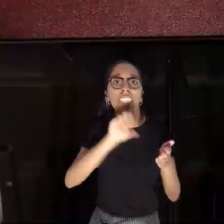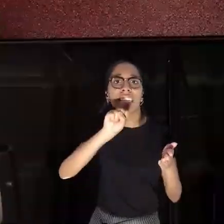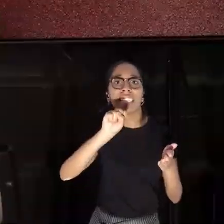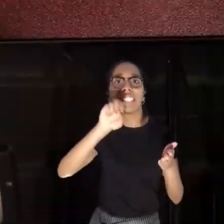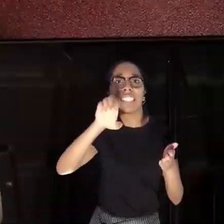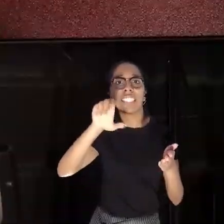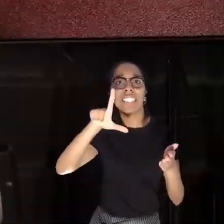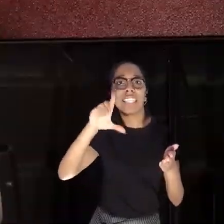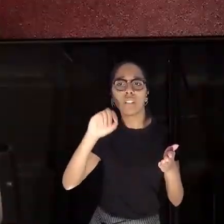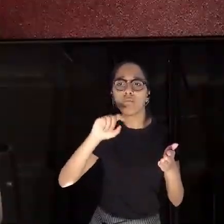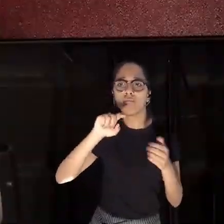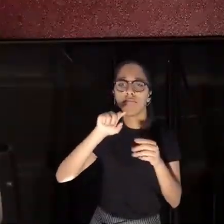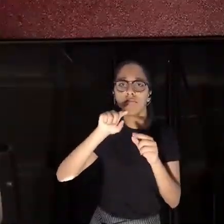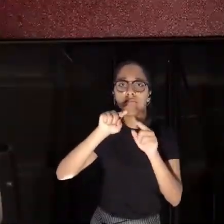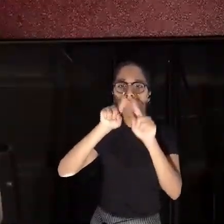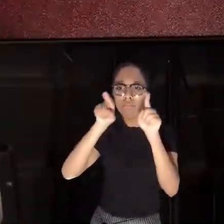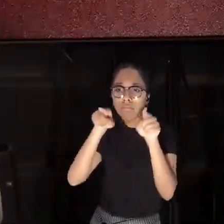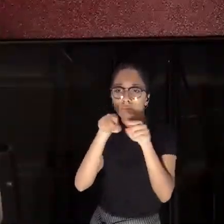selo da marca do Espírito em você.